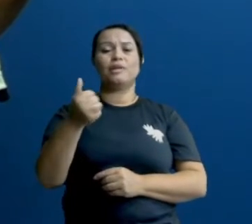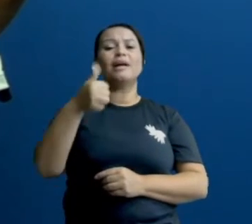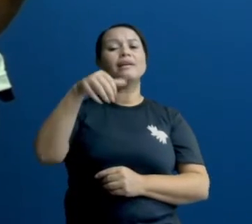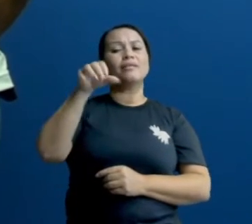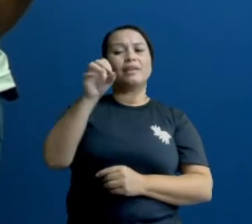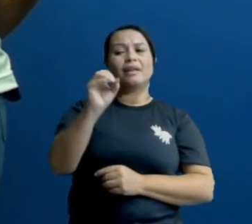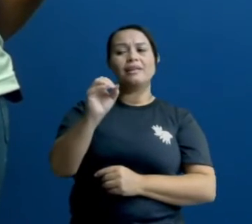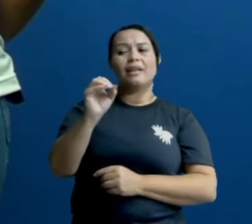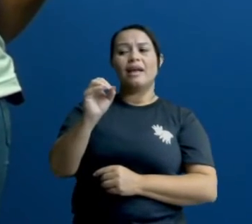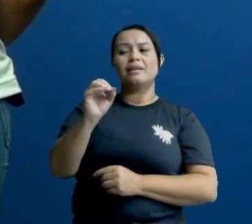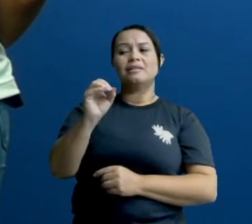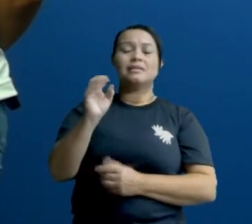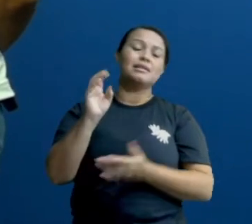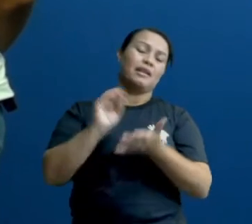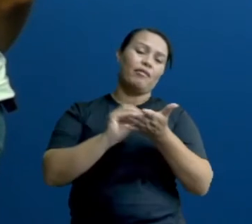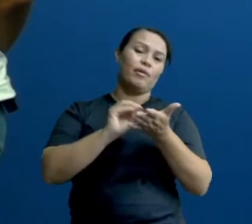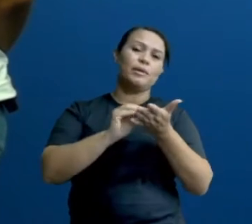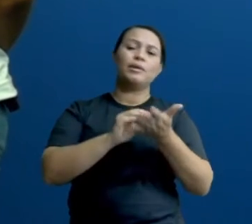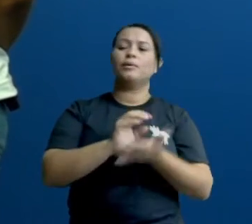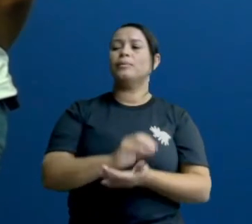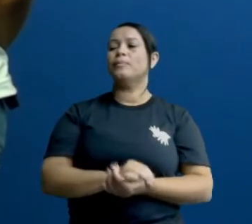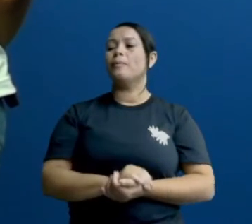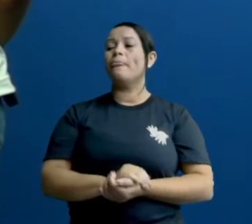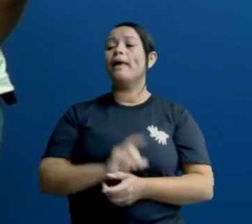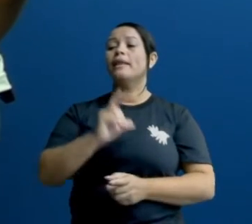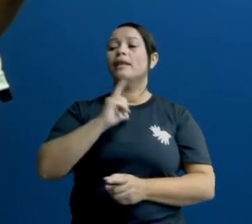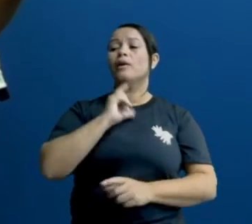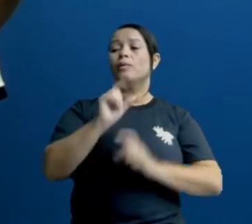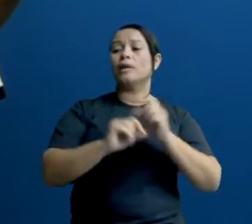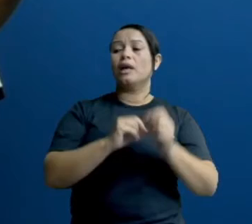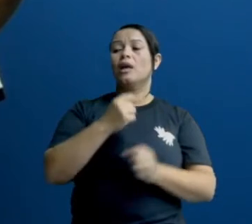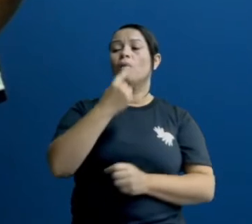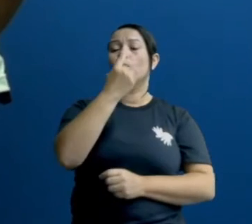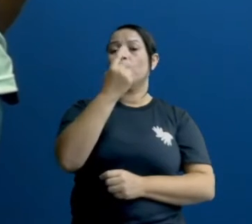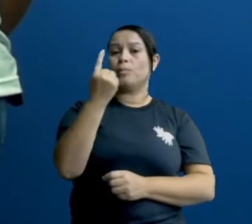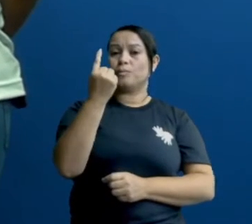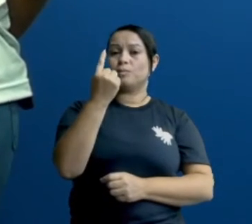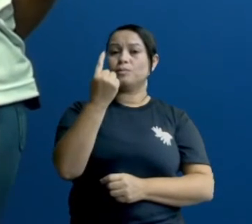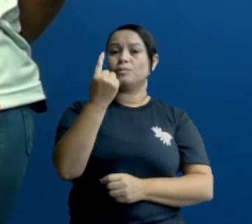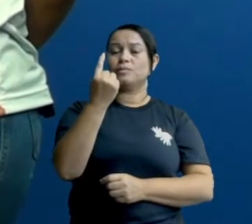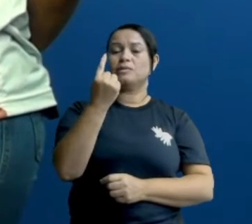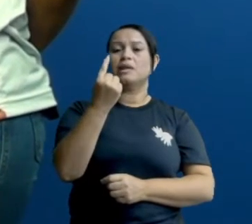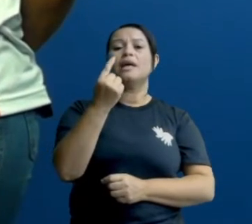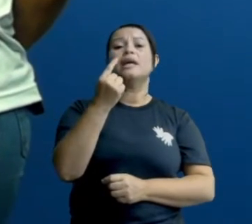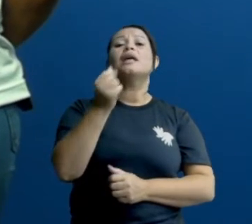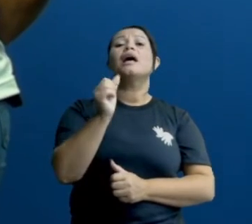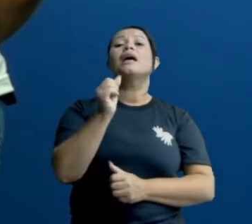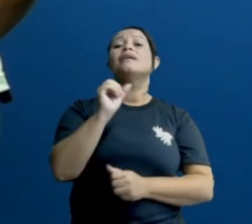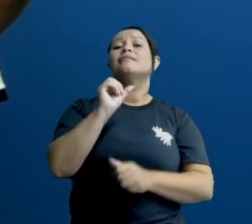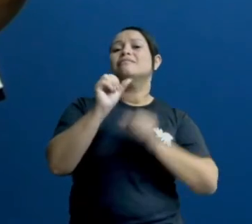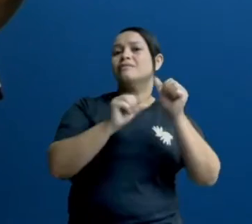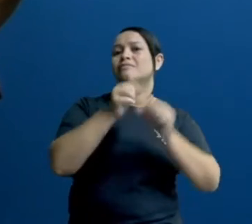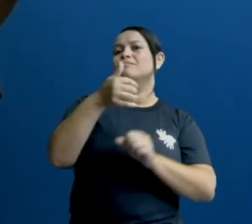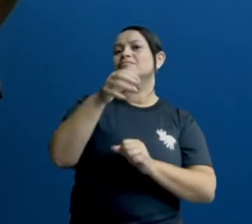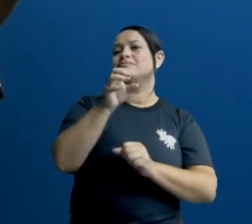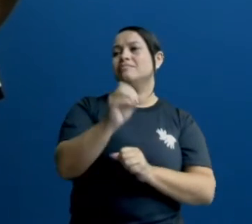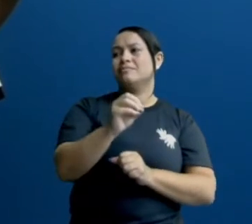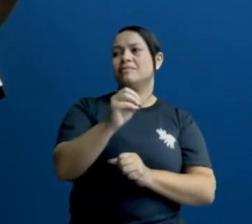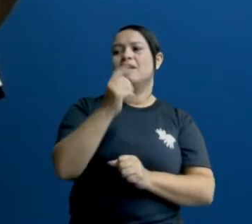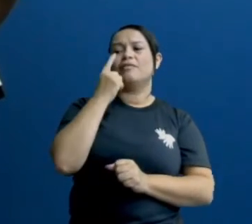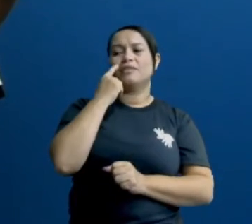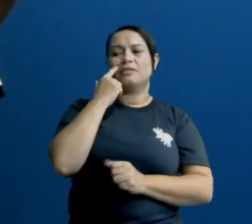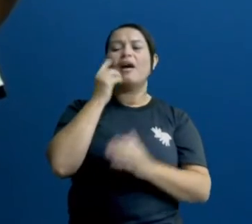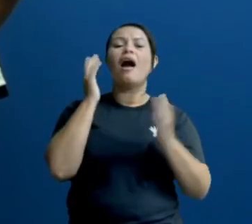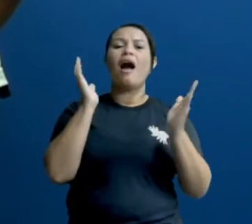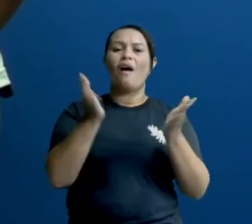a casa que está em falta, certo? Então, eu acrescento 1 e aí vira 10.